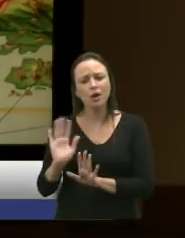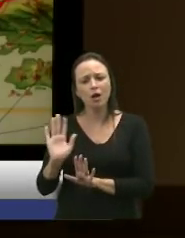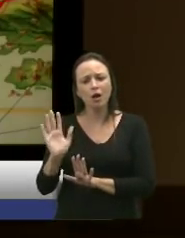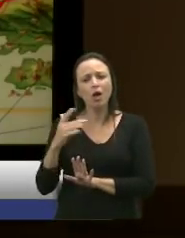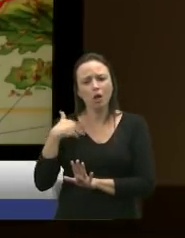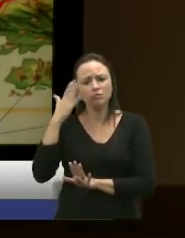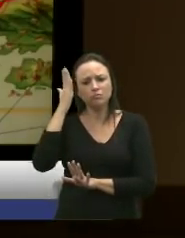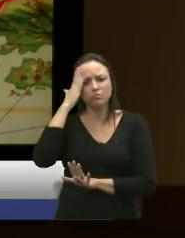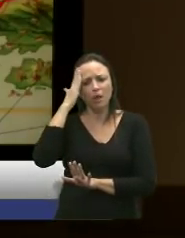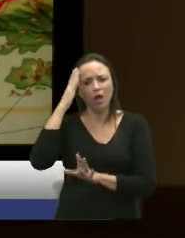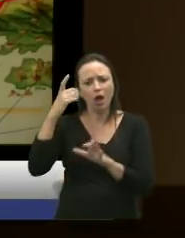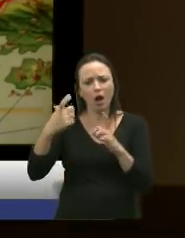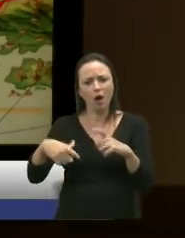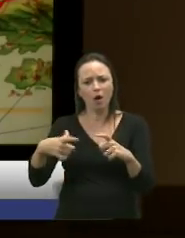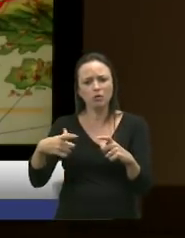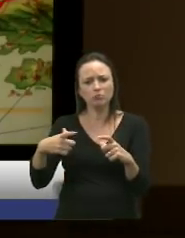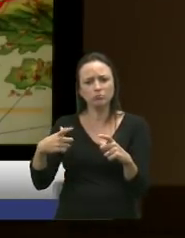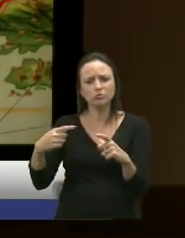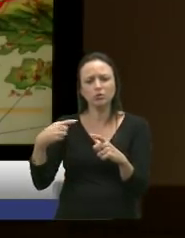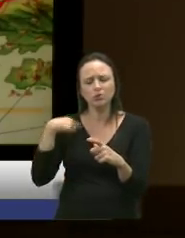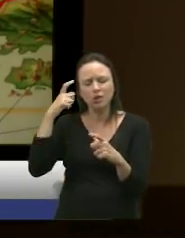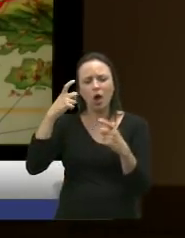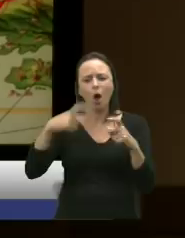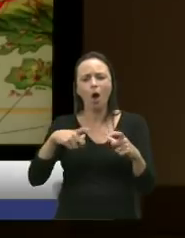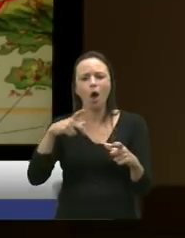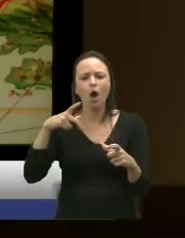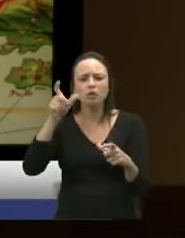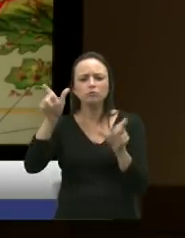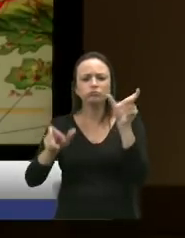sei a localização, eu sei onde estão os paulistas.